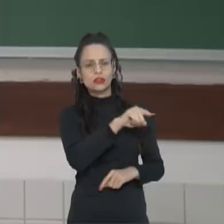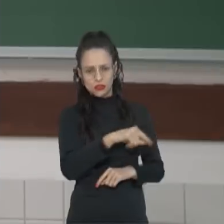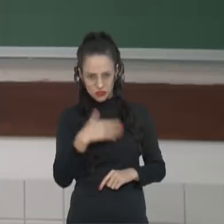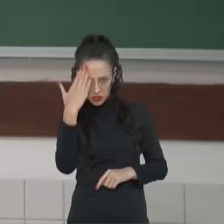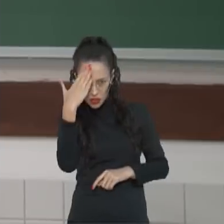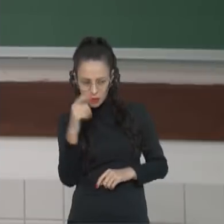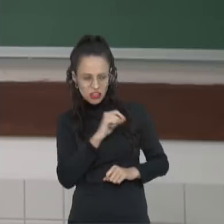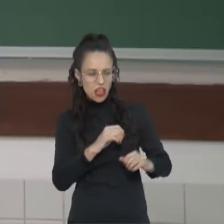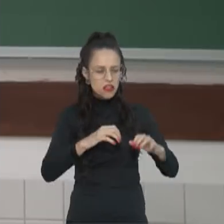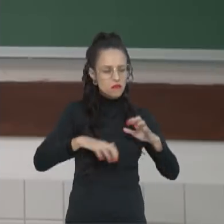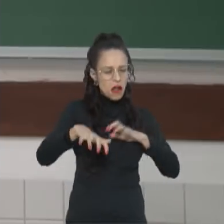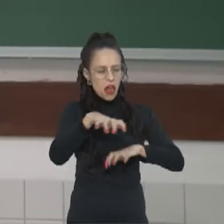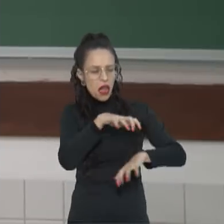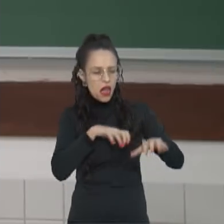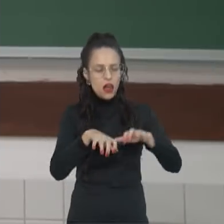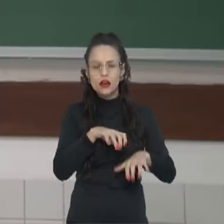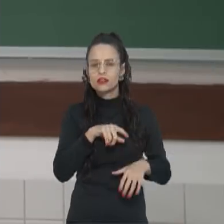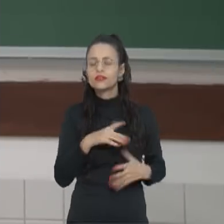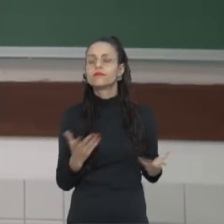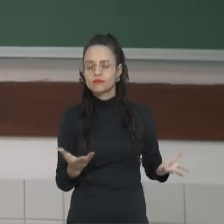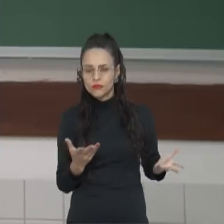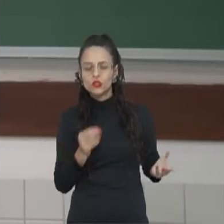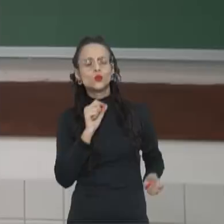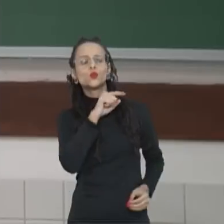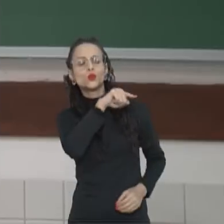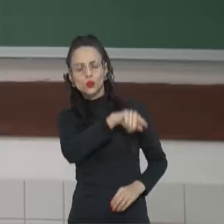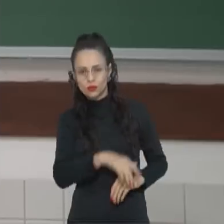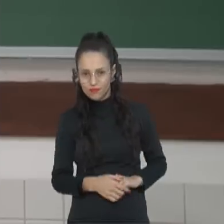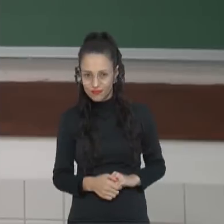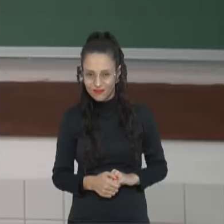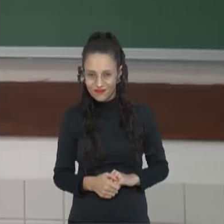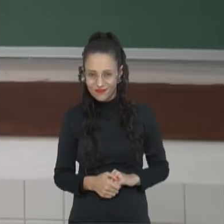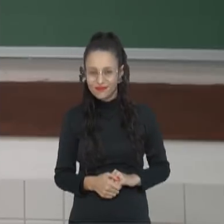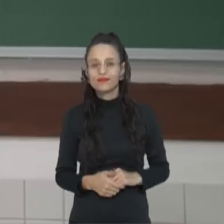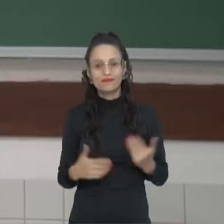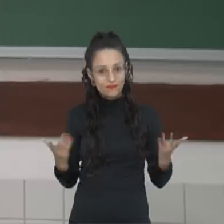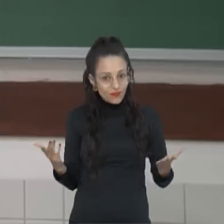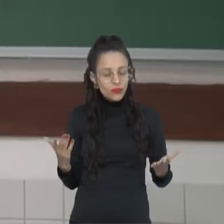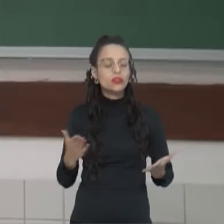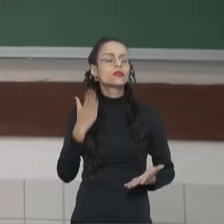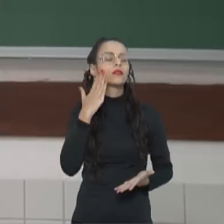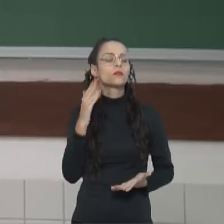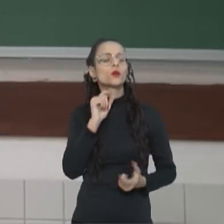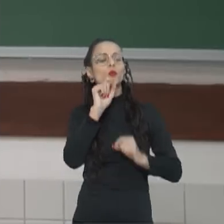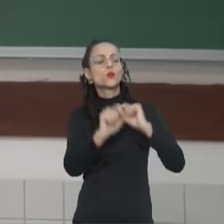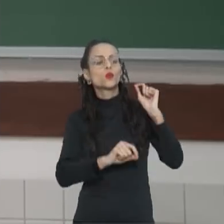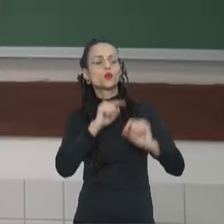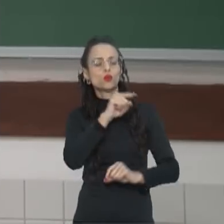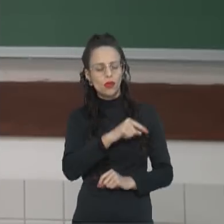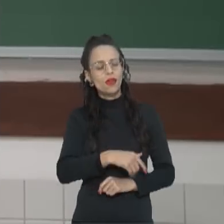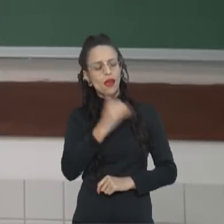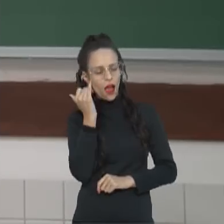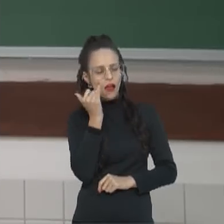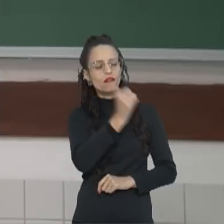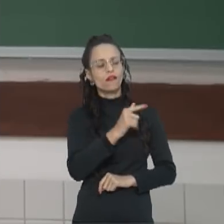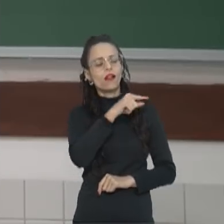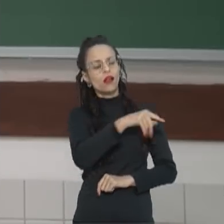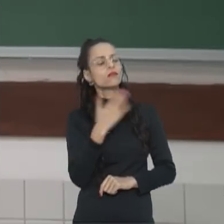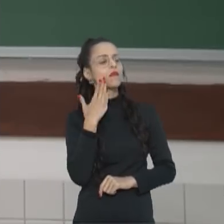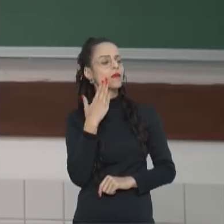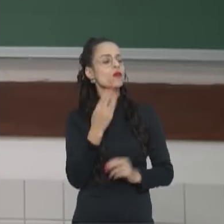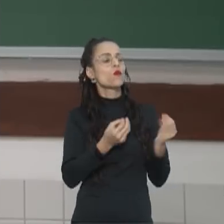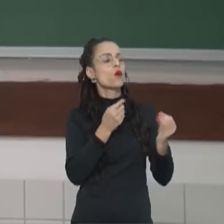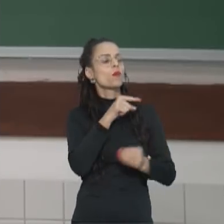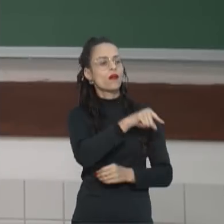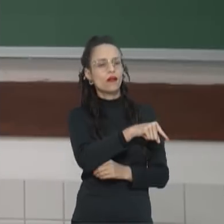está tendo umas rebeliões lá, a galera não está querendo pagar meus tributos, que história é essa? Claro, quero saber as informações. Manda um mensageiro, quero saber como é que está